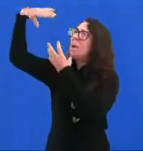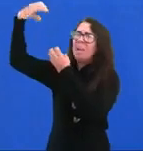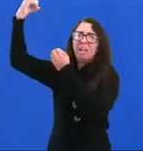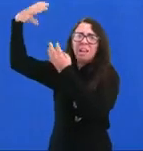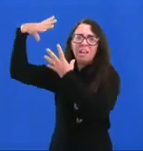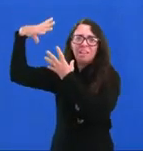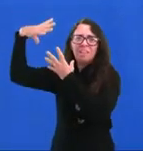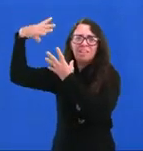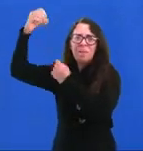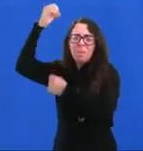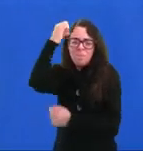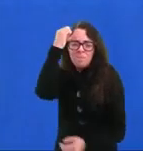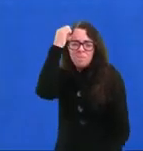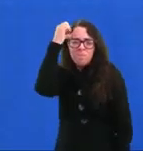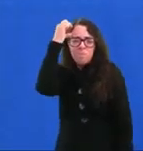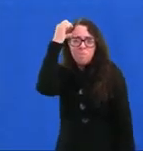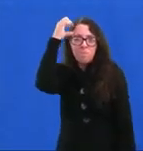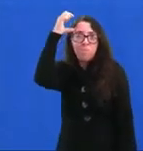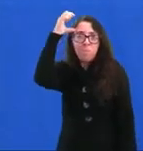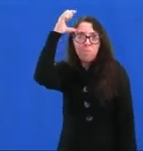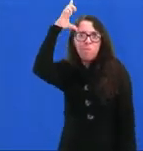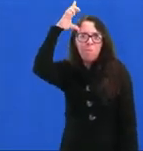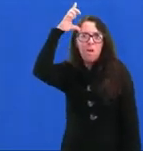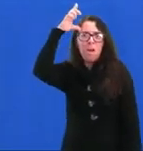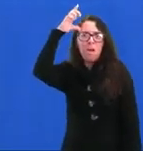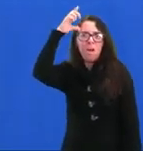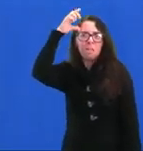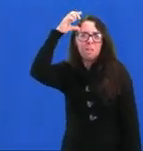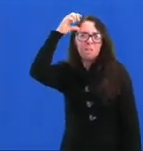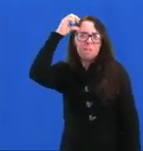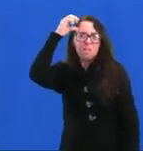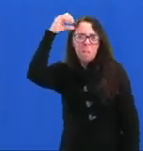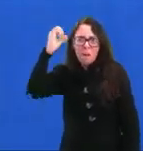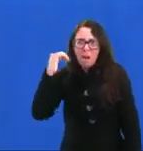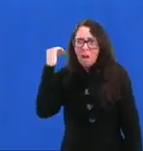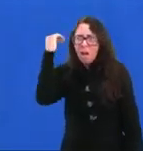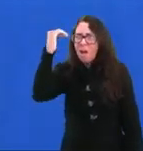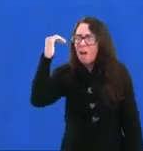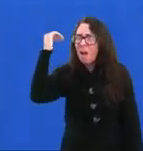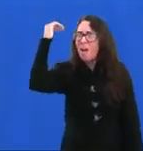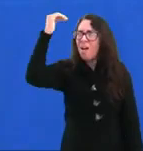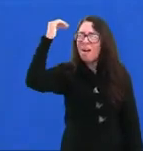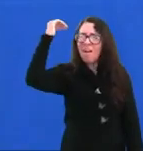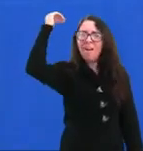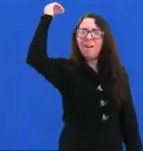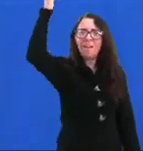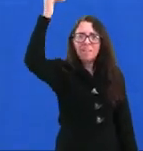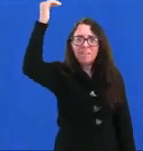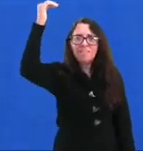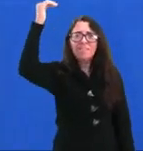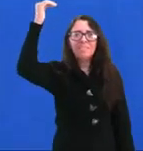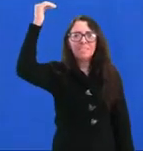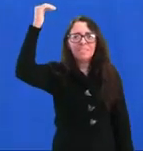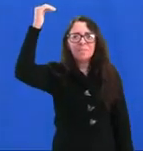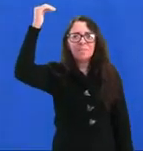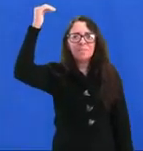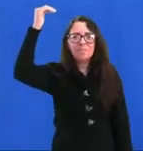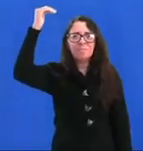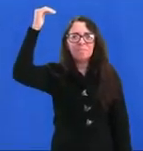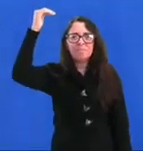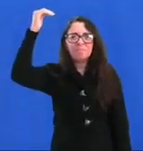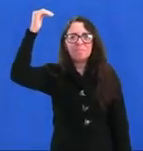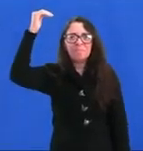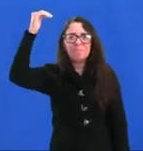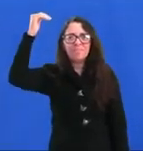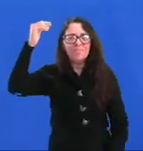nosso intermédio. Em nome de Cristo, pois, rogamos que vos reconcilieis com Deus. Então, o